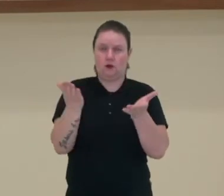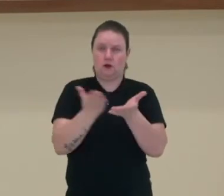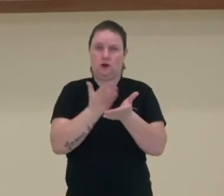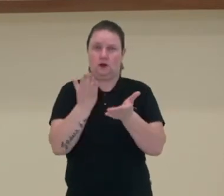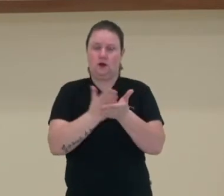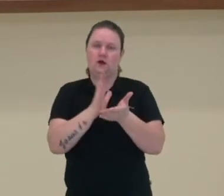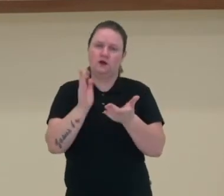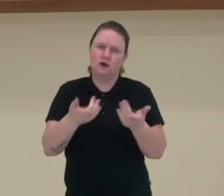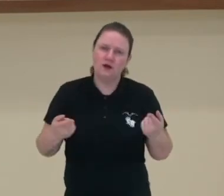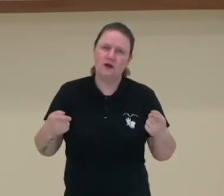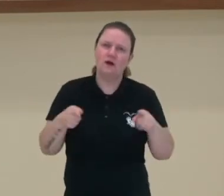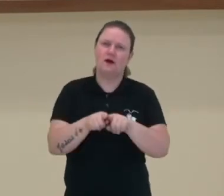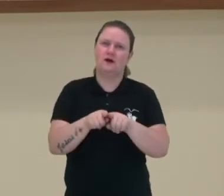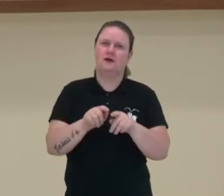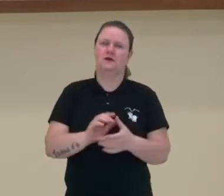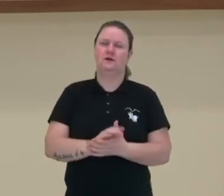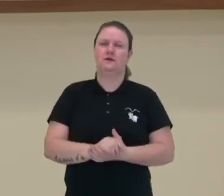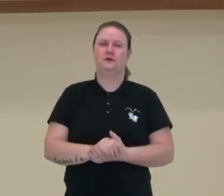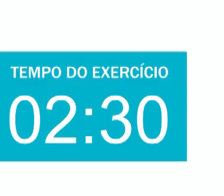daqui a pouco nós retornamos.